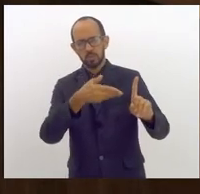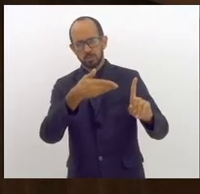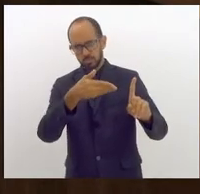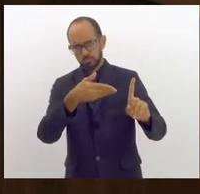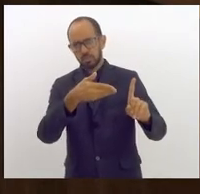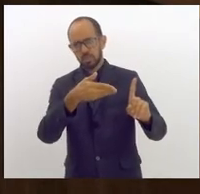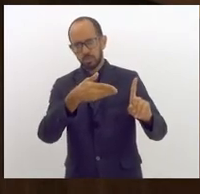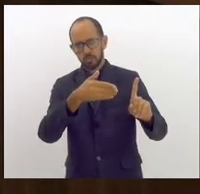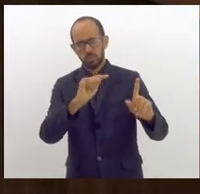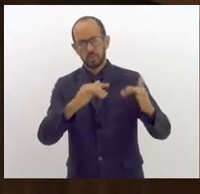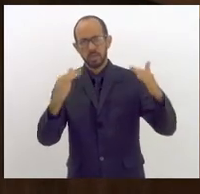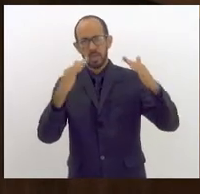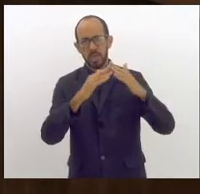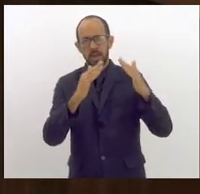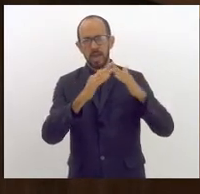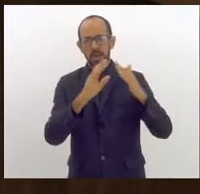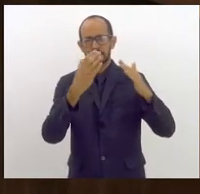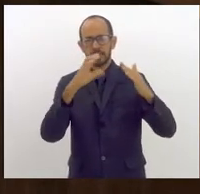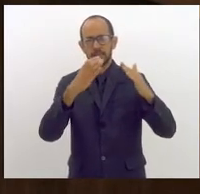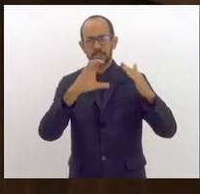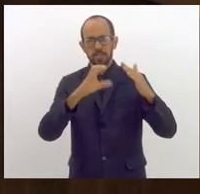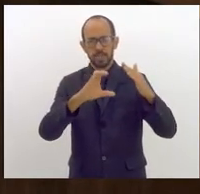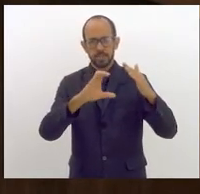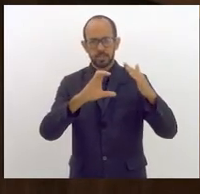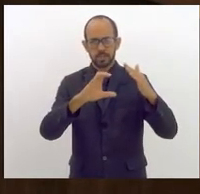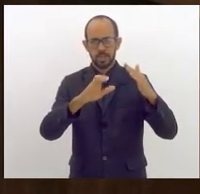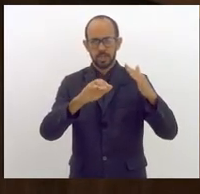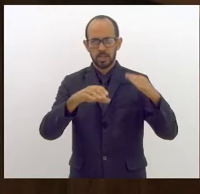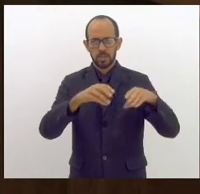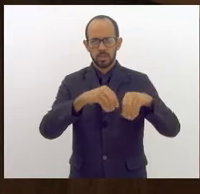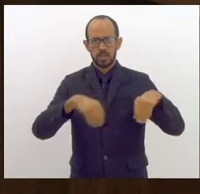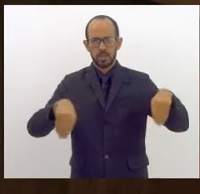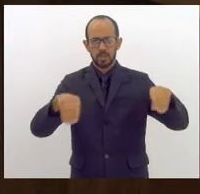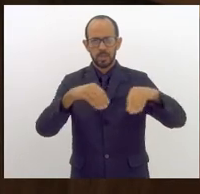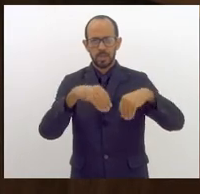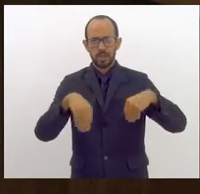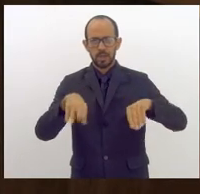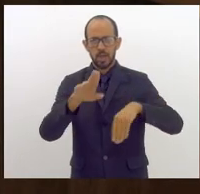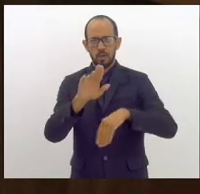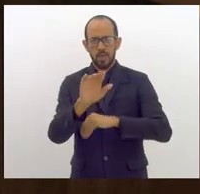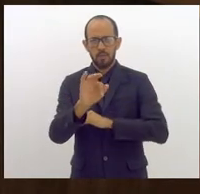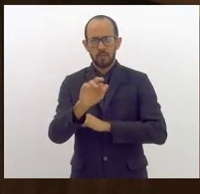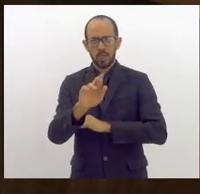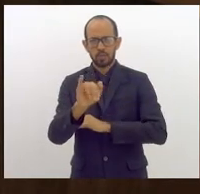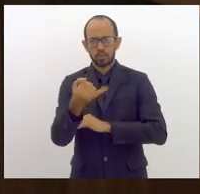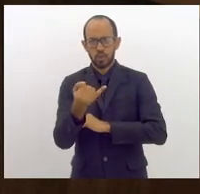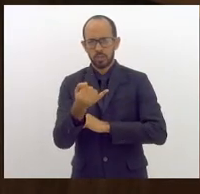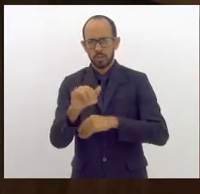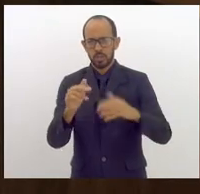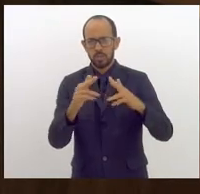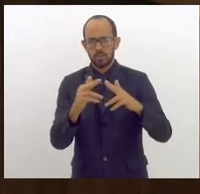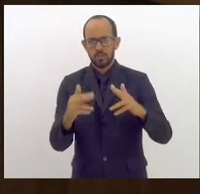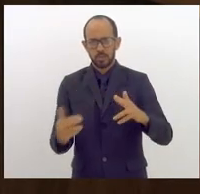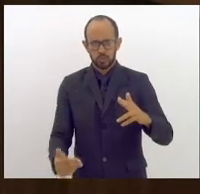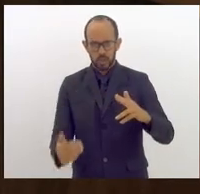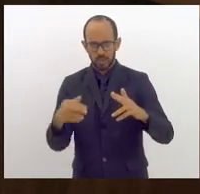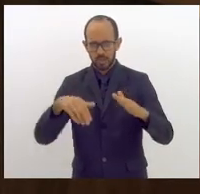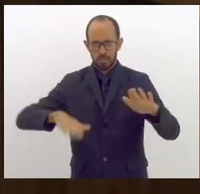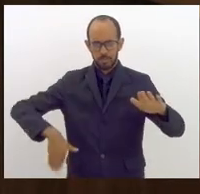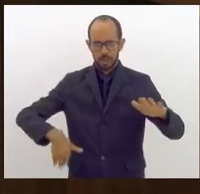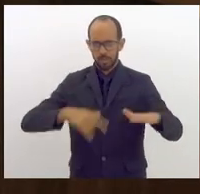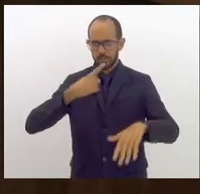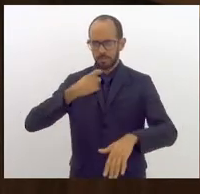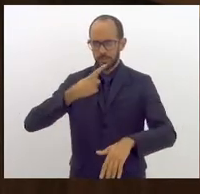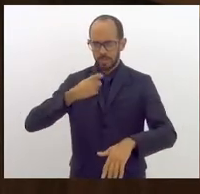da casa da ciência localizada no terreno da UFRJ da Praia Vermelha atualmente o conselho